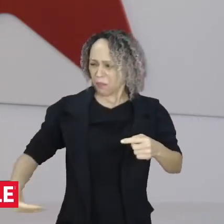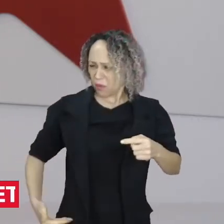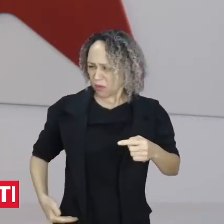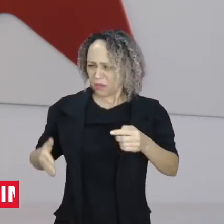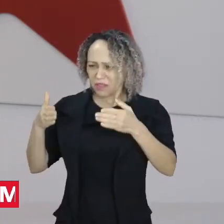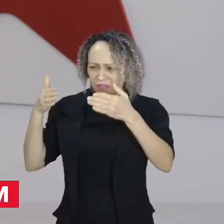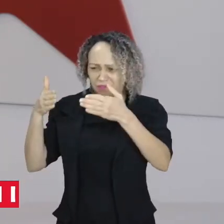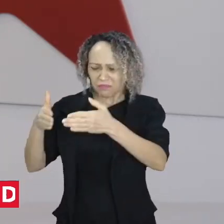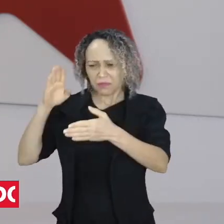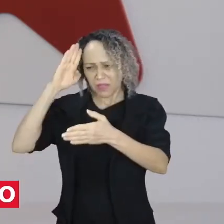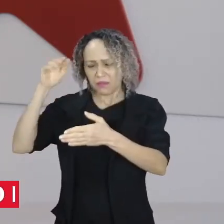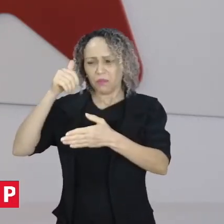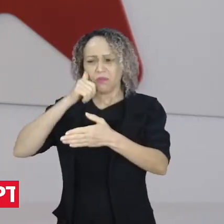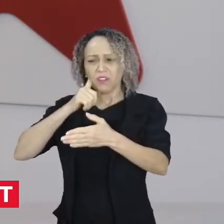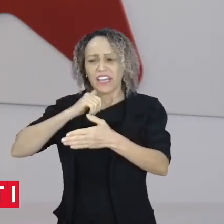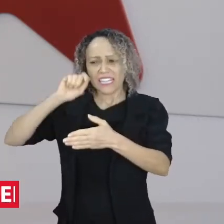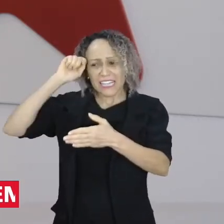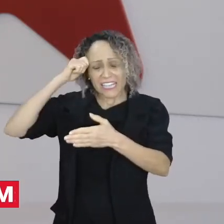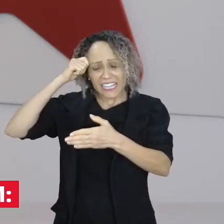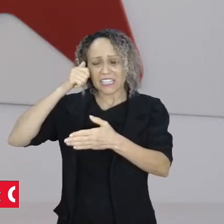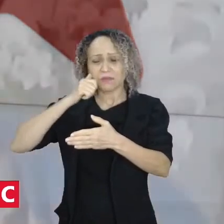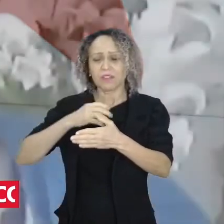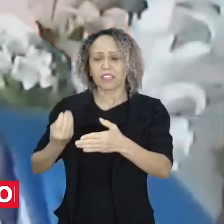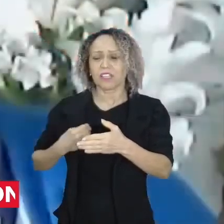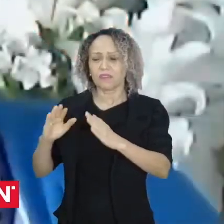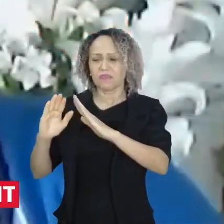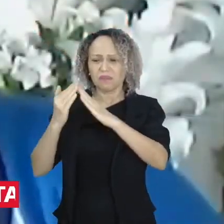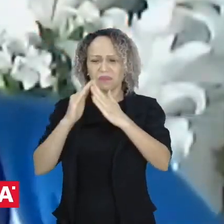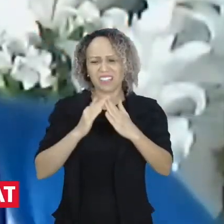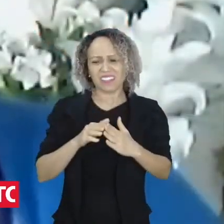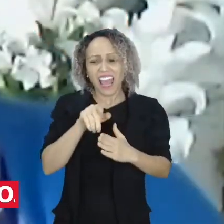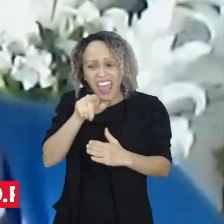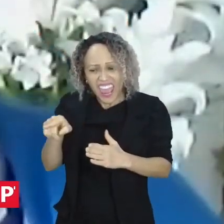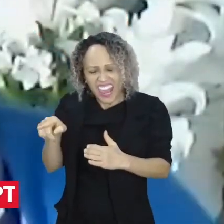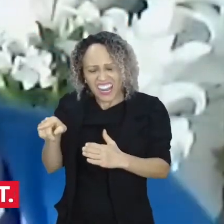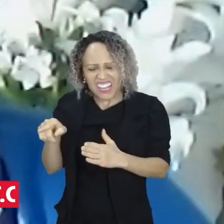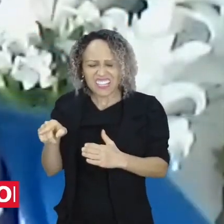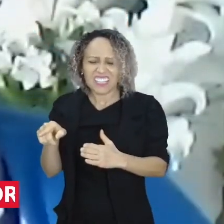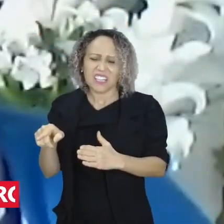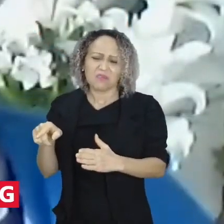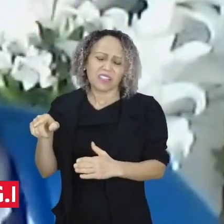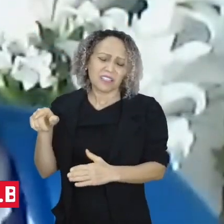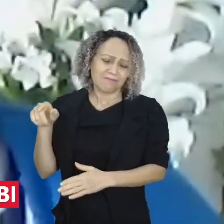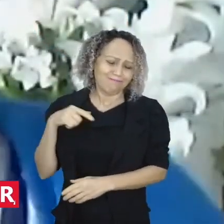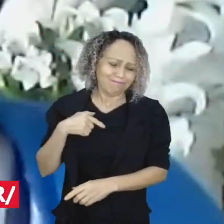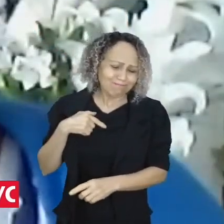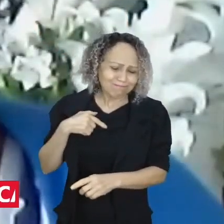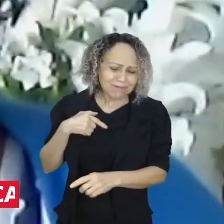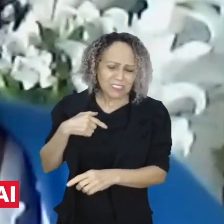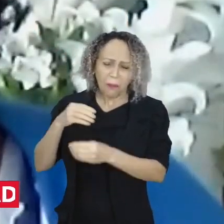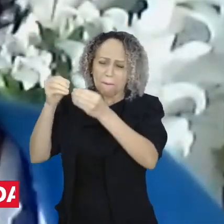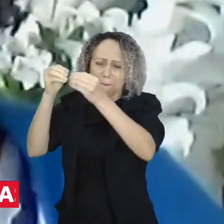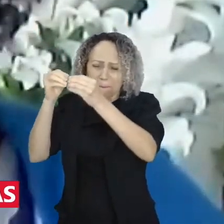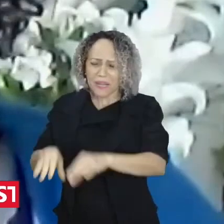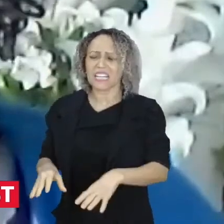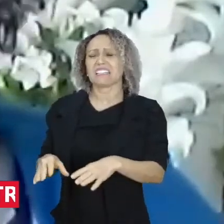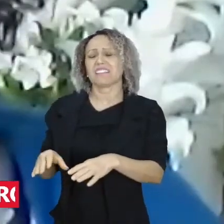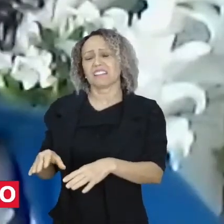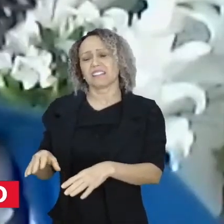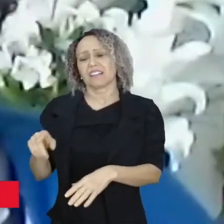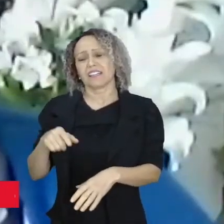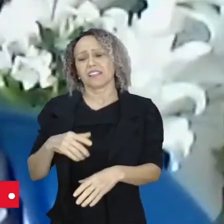É uma série de desmonte, né, deputada? E é bom dizer que, nesse desmonte todo que vem